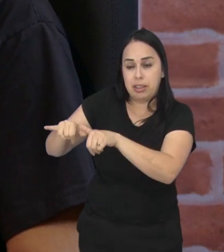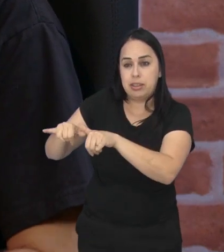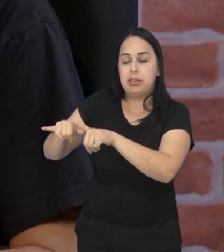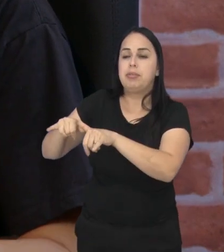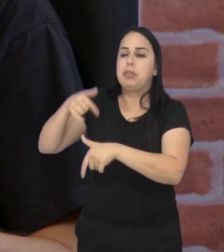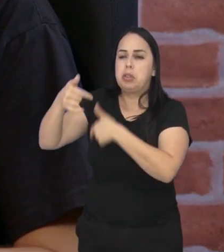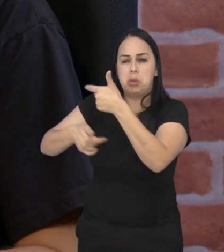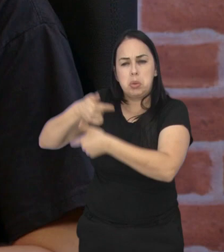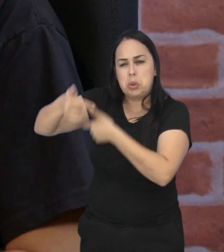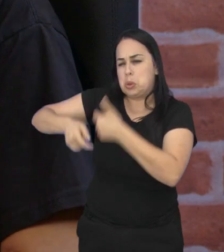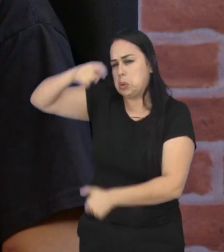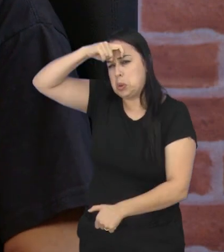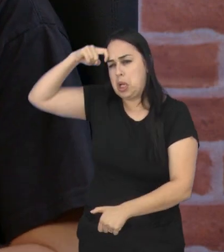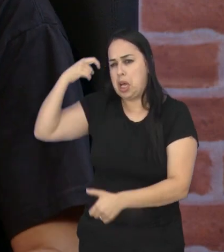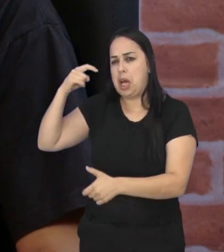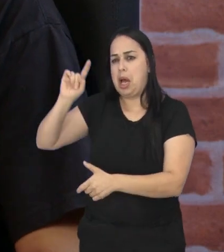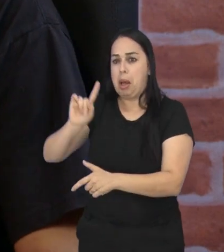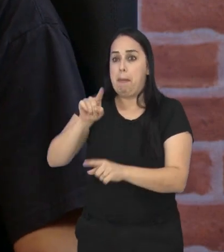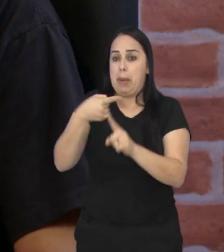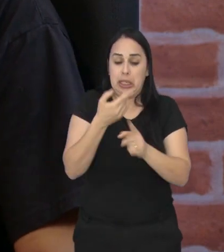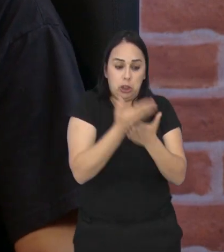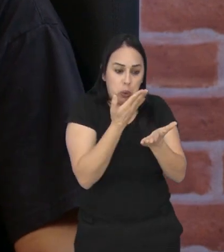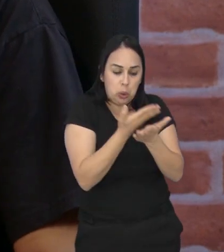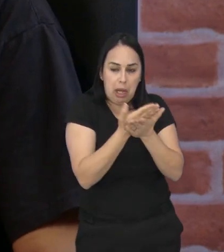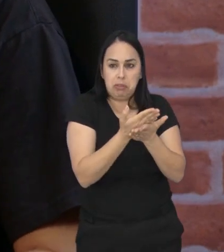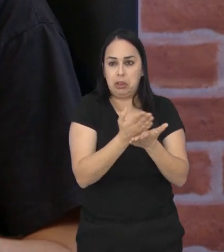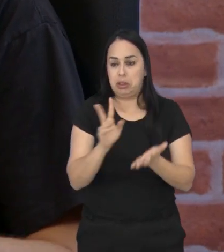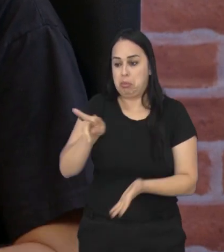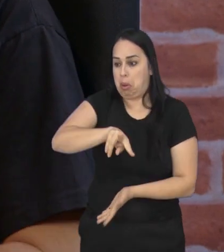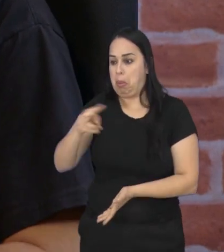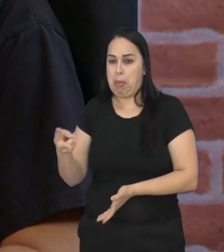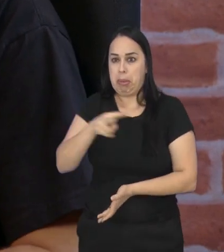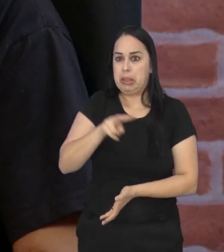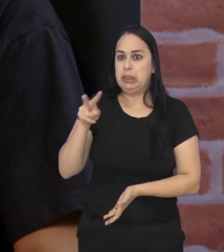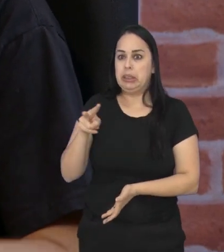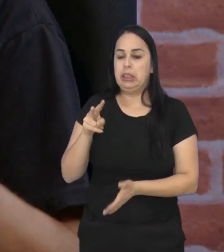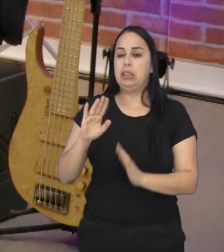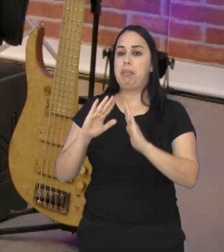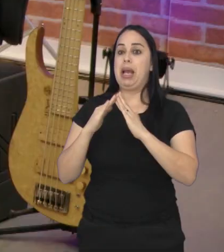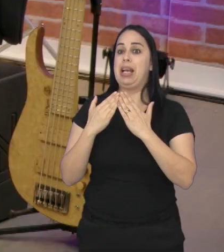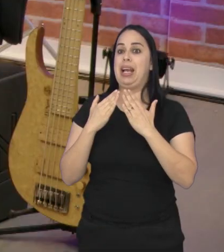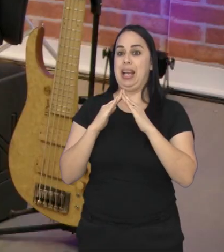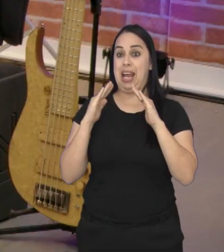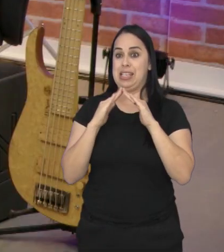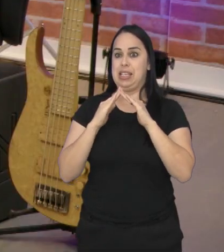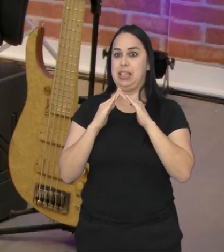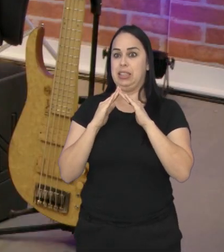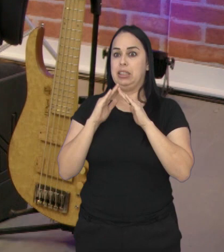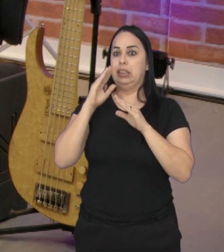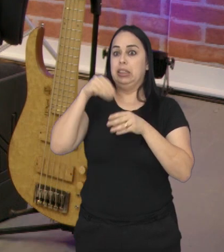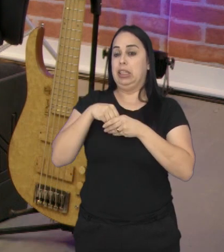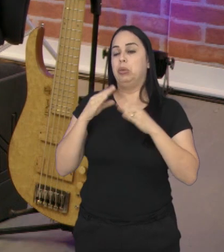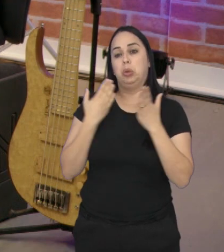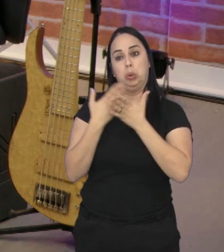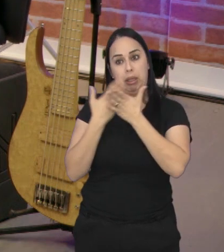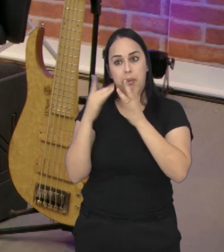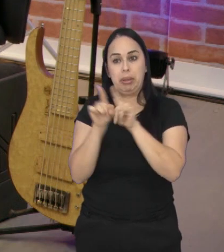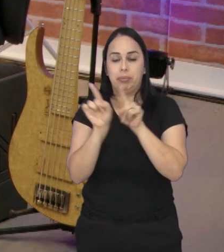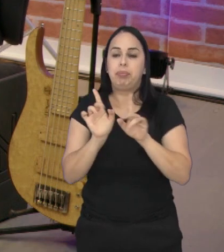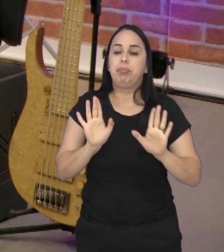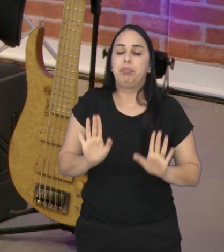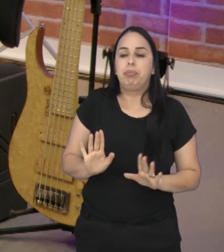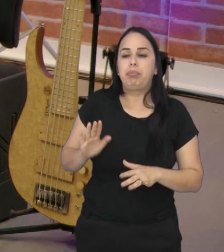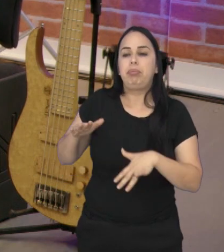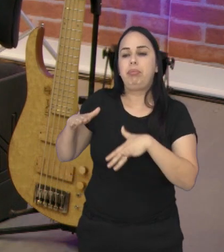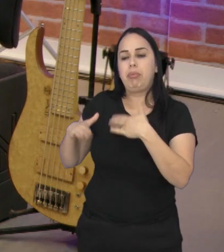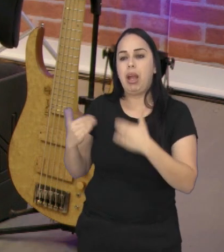e aí eu trabalhava lá, me matava, estudava, saía da escola, ia pro mercado, trabalhava, chegava em casa e ia estudar. Era assim, minha vida era assim.